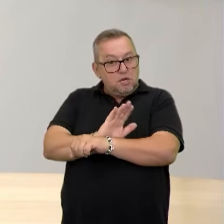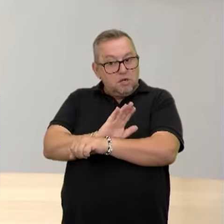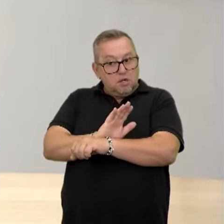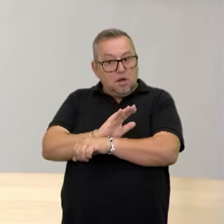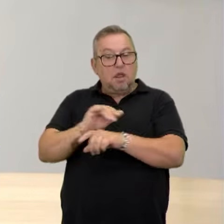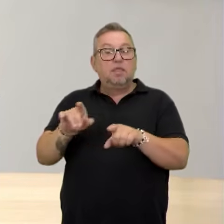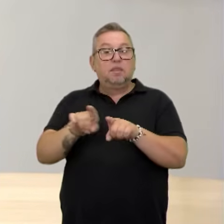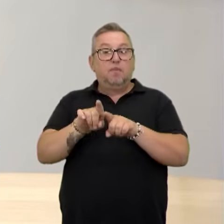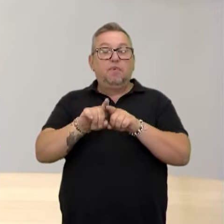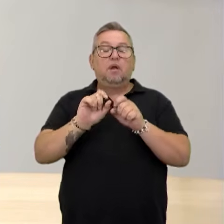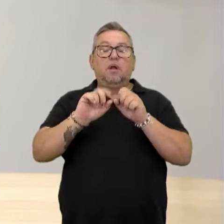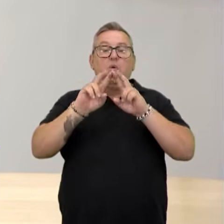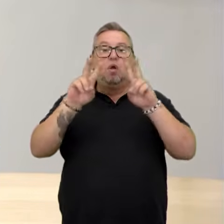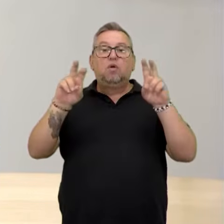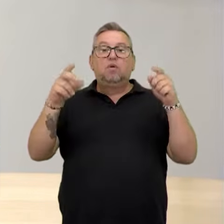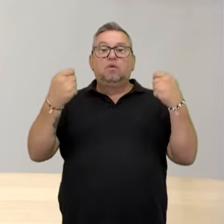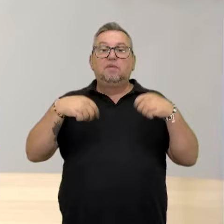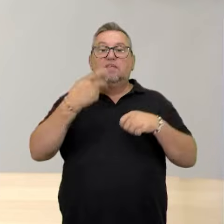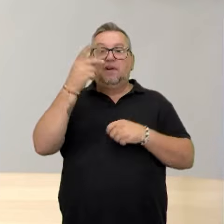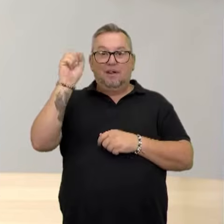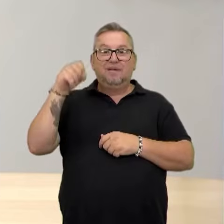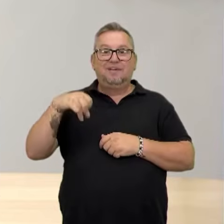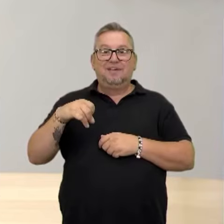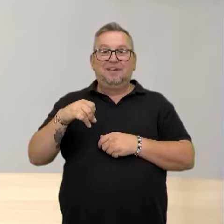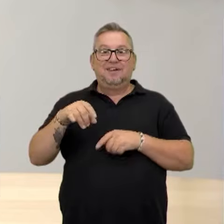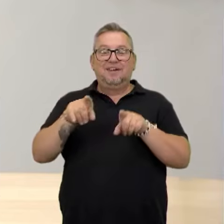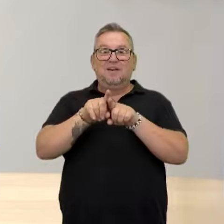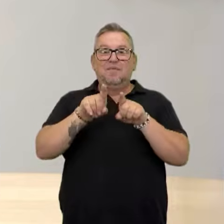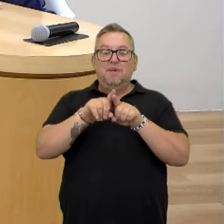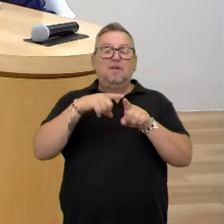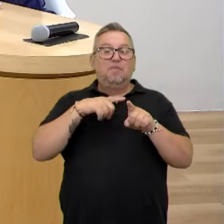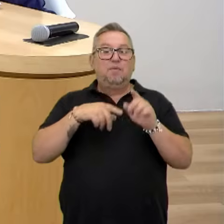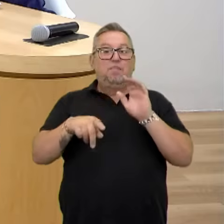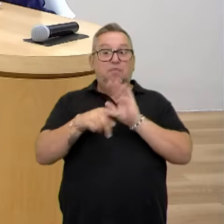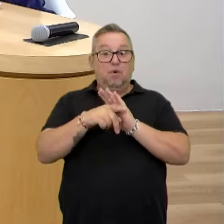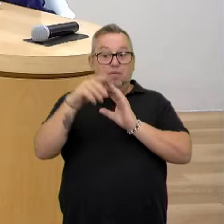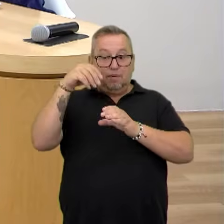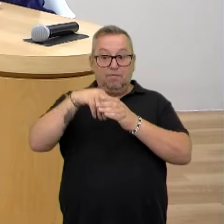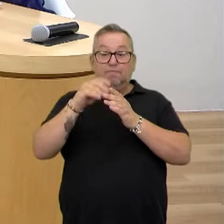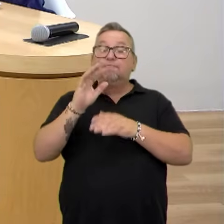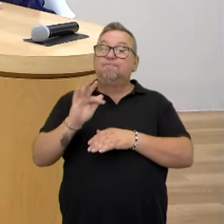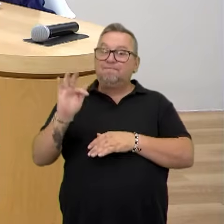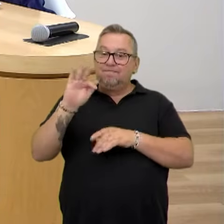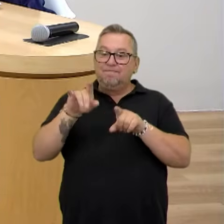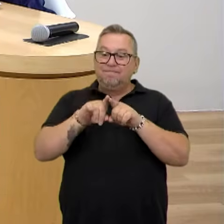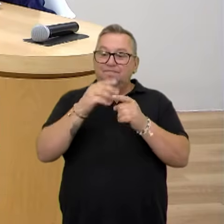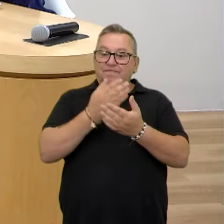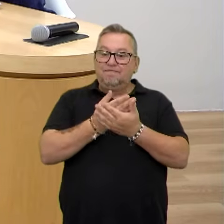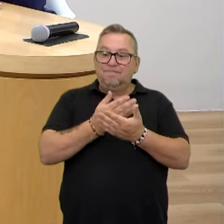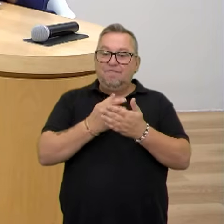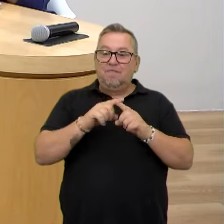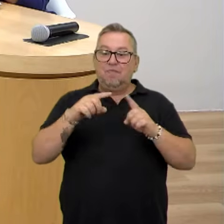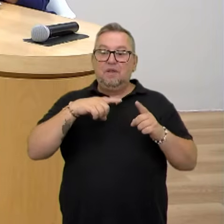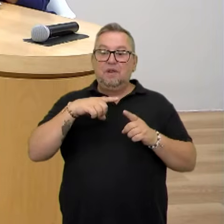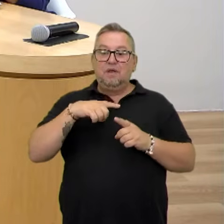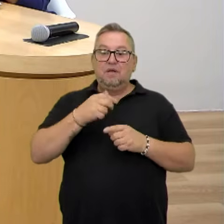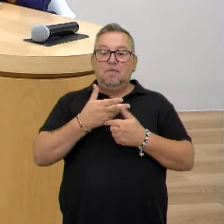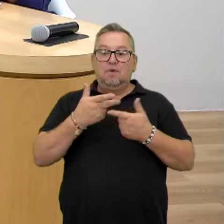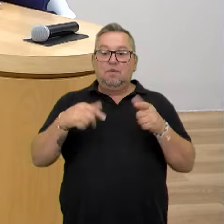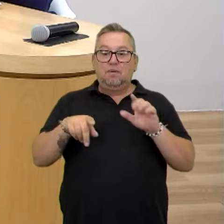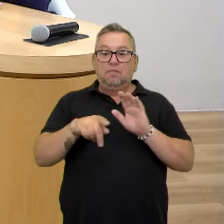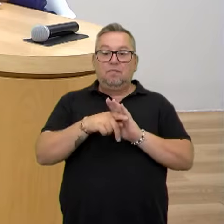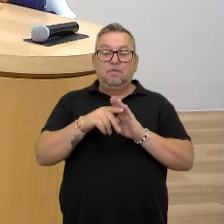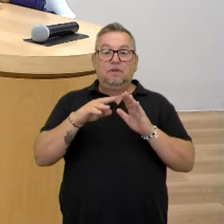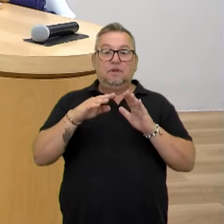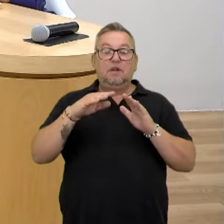aula, porque é um assunto que a gente precisa falar assim, né, Elaine? Tanto assim nos meios acadêmicos, nas aulas, mas isso tem que ser uma ação dentro da sala